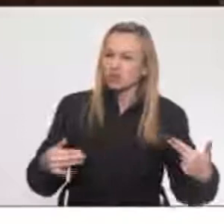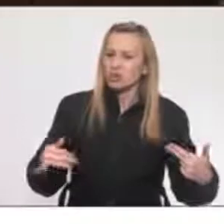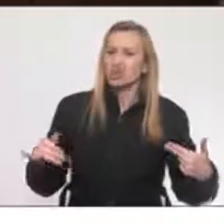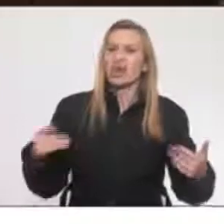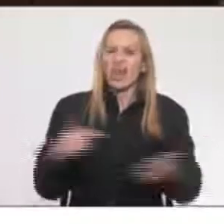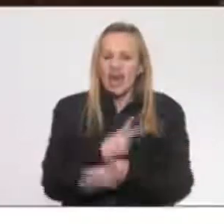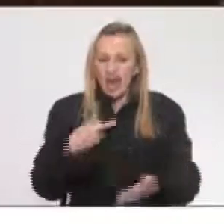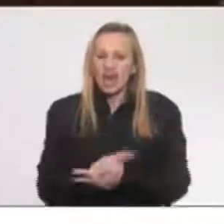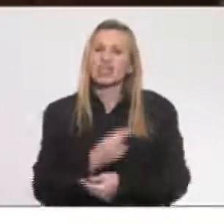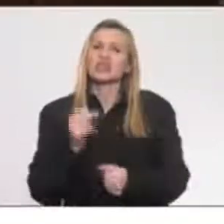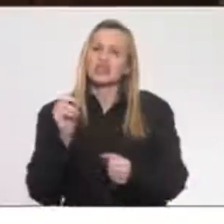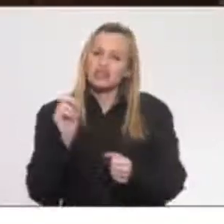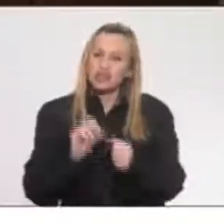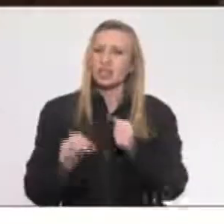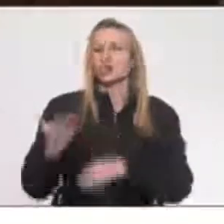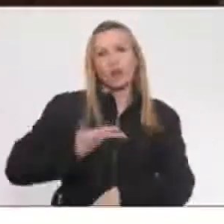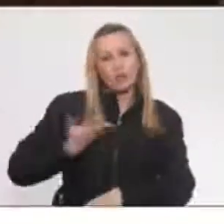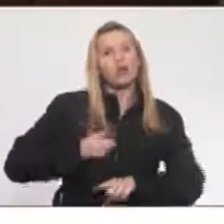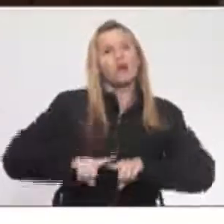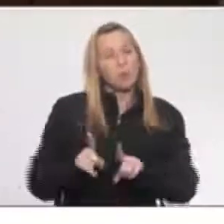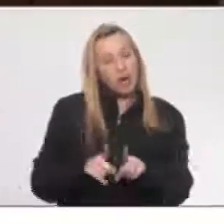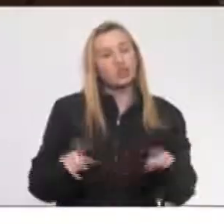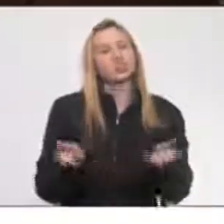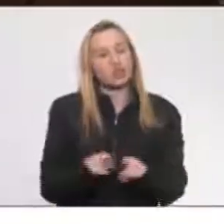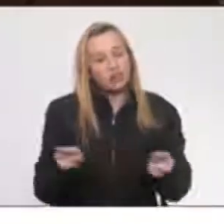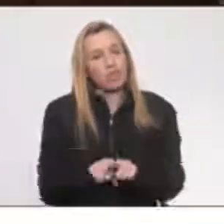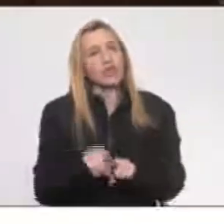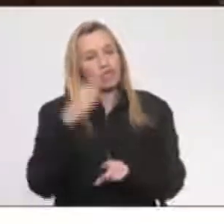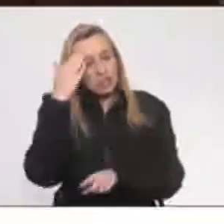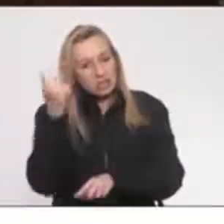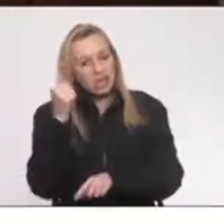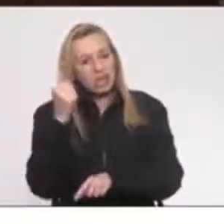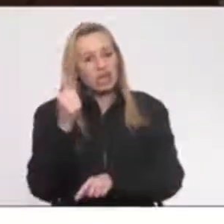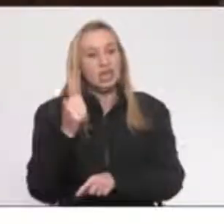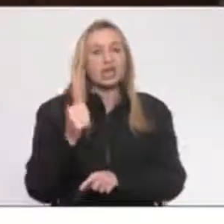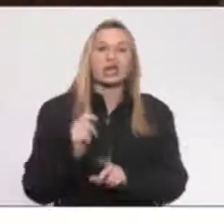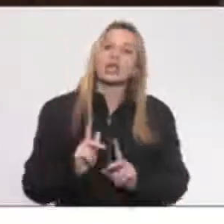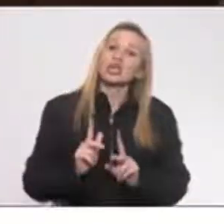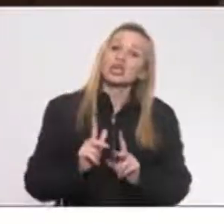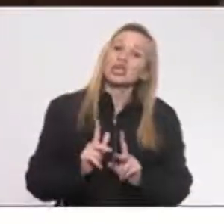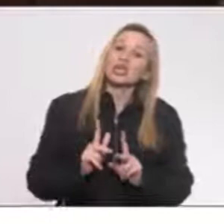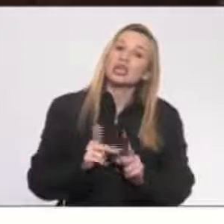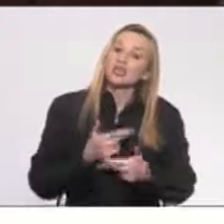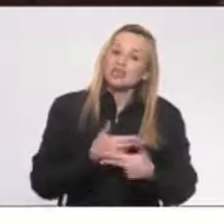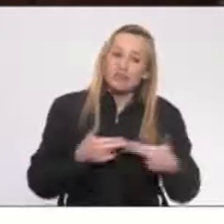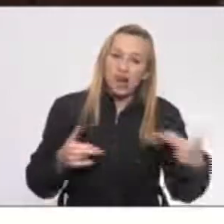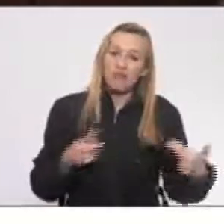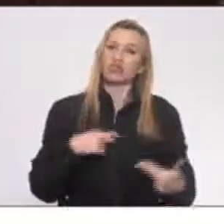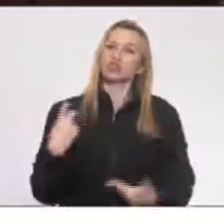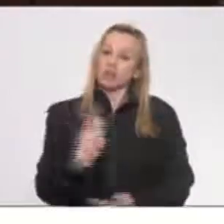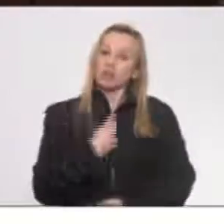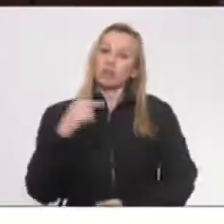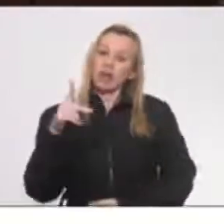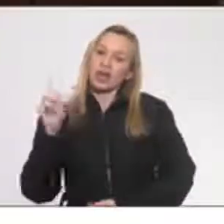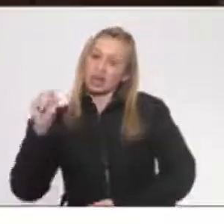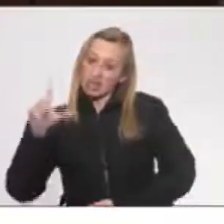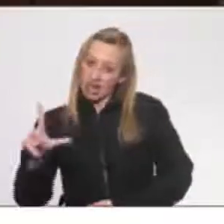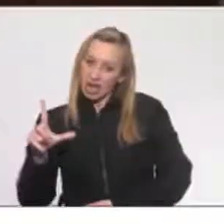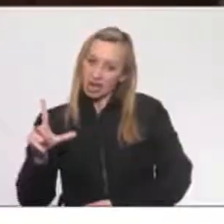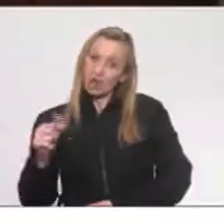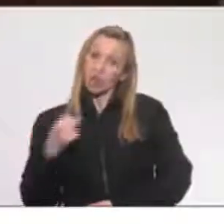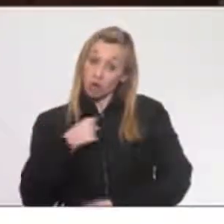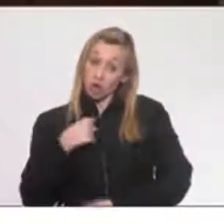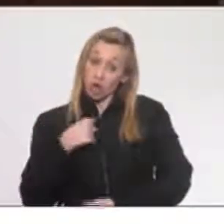Excelência. Mas, por outro lado, também tenho convicção que, da mesma forma que muitos de nós da nossa bancada do PSL, assim como eu,